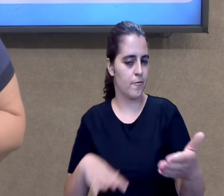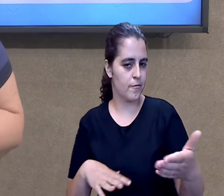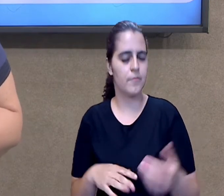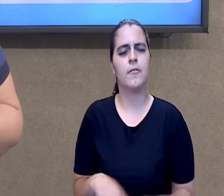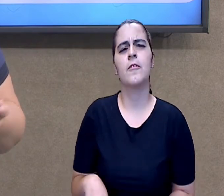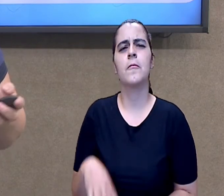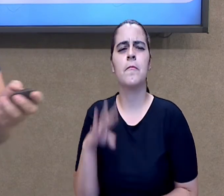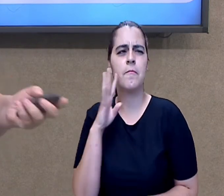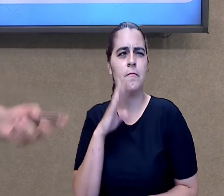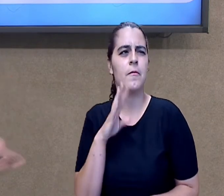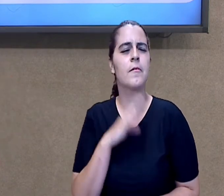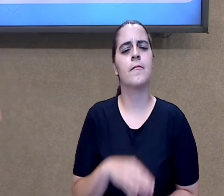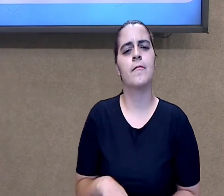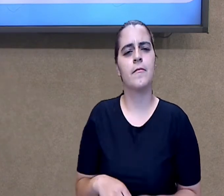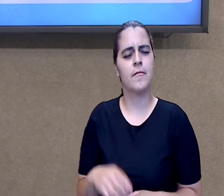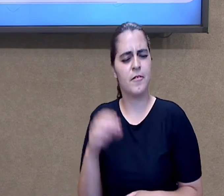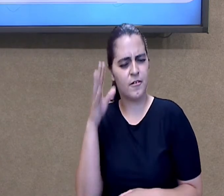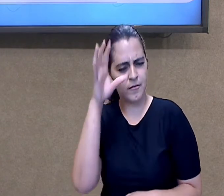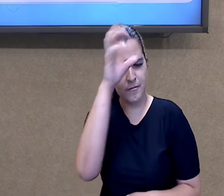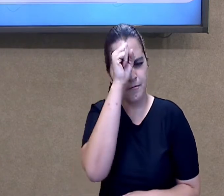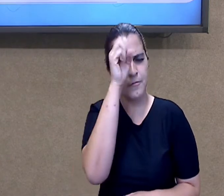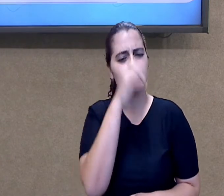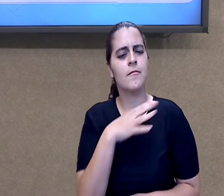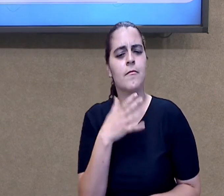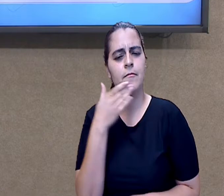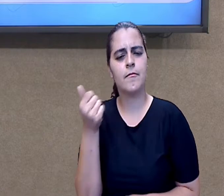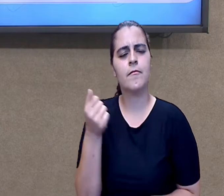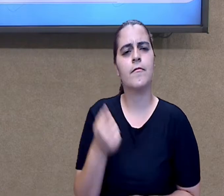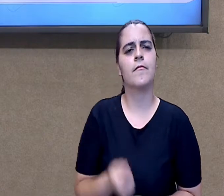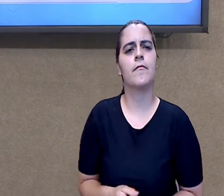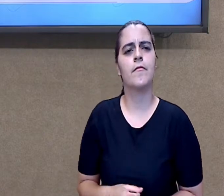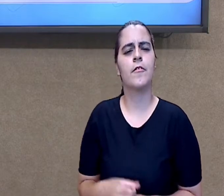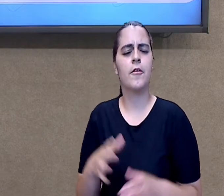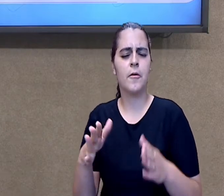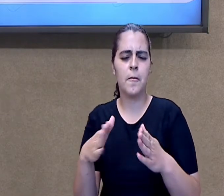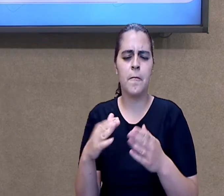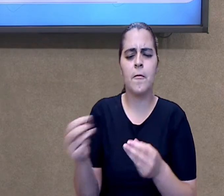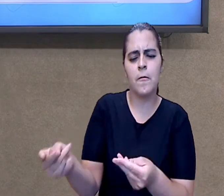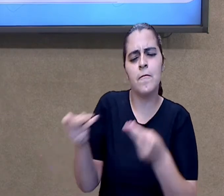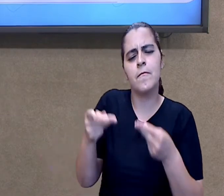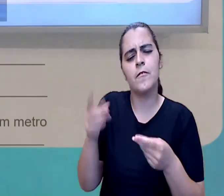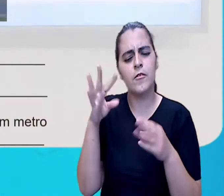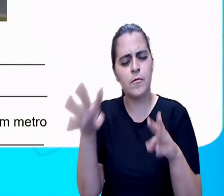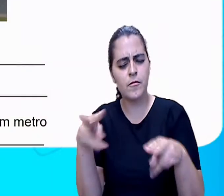atividades para fixar o nosso conhecimento de hoje. E eu peço a vocês para